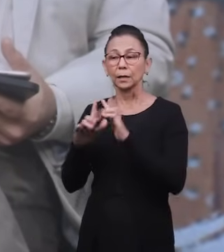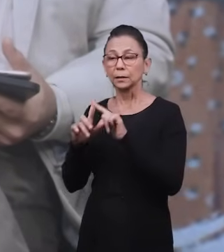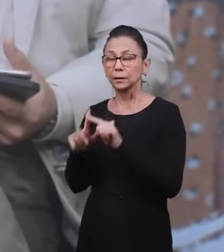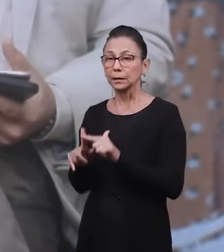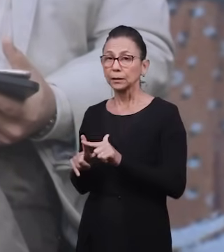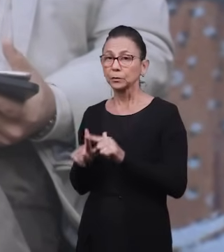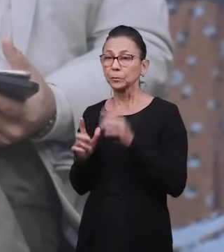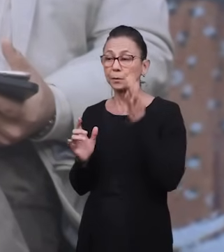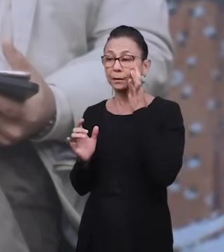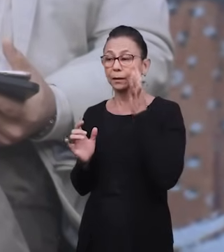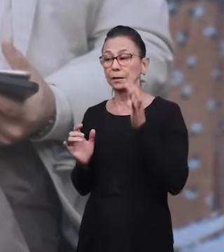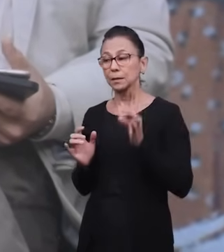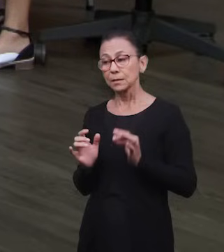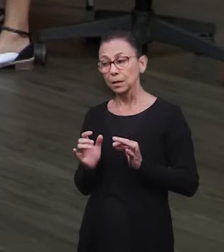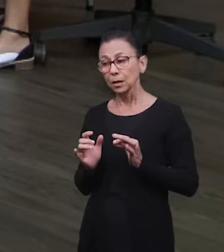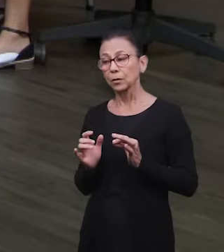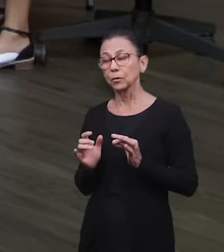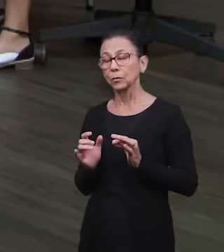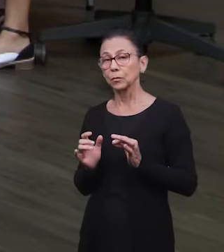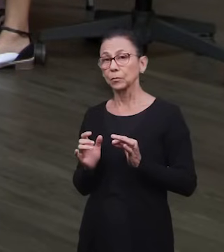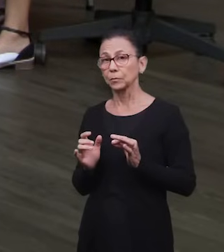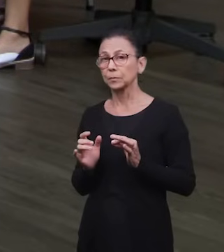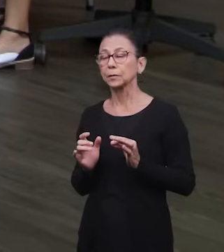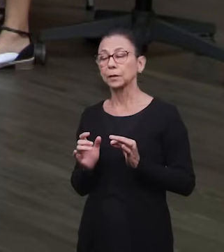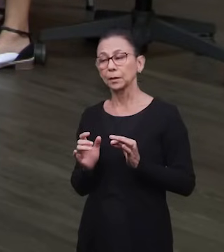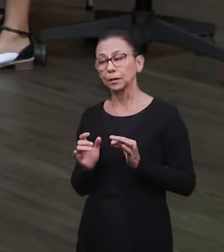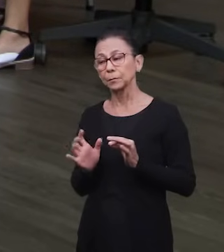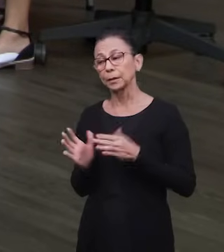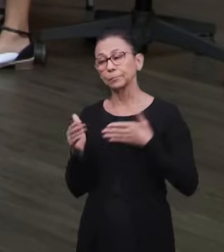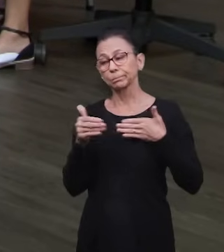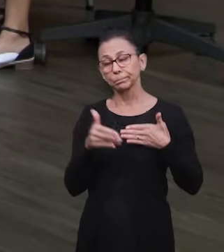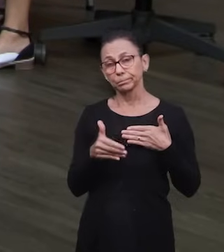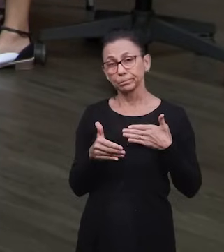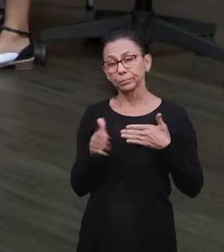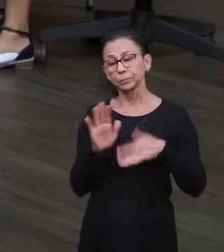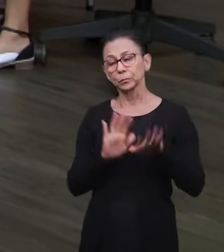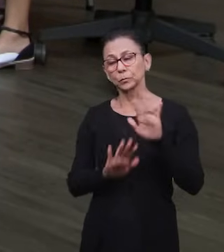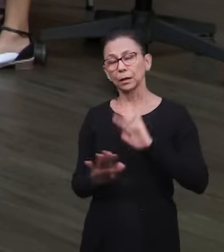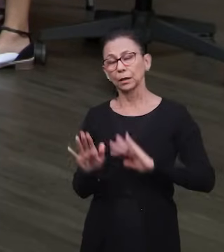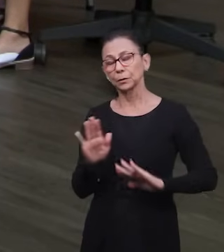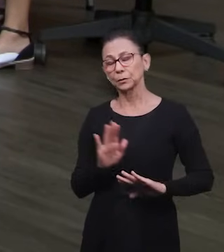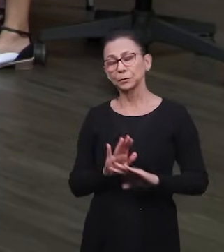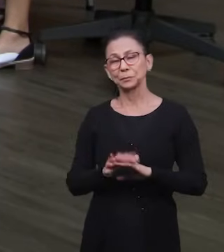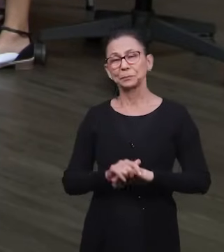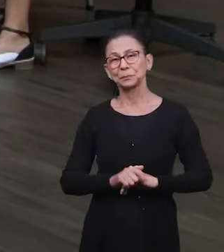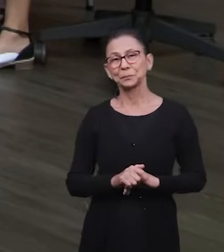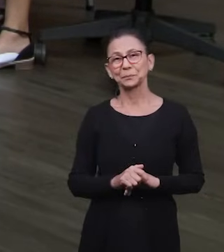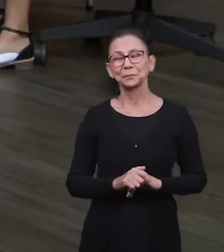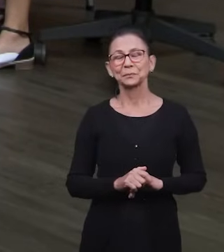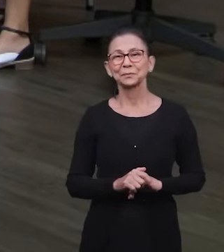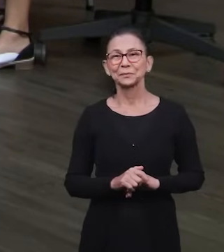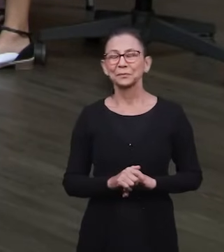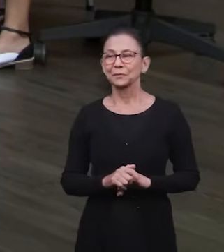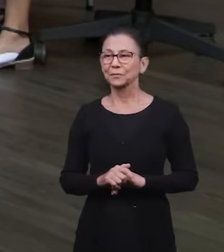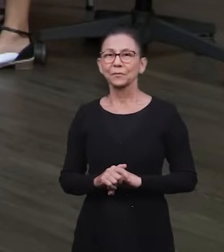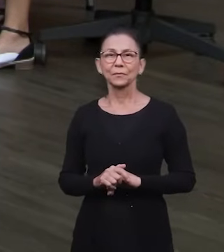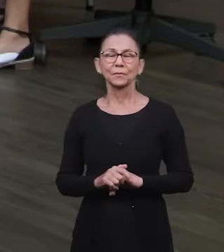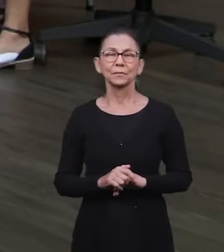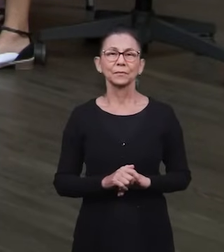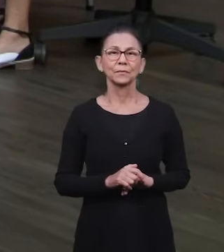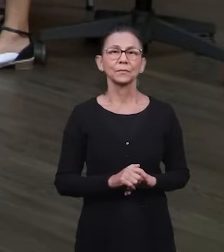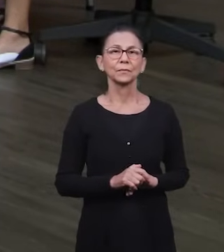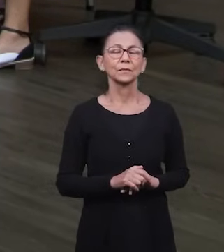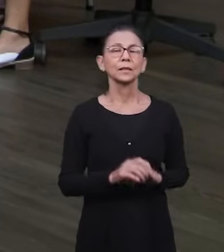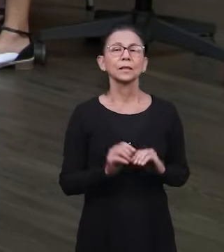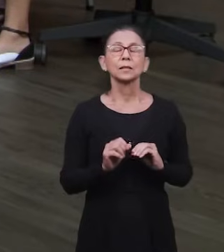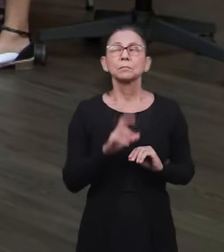não viver a apostasia. E muitas vezes usamos essa expressão e fica essa dúvida no ar. Então, vamos lá. Bem,